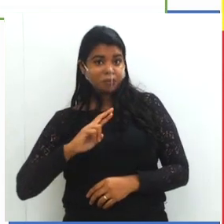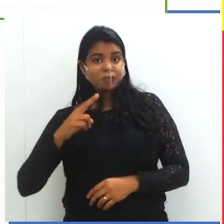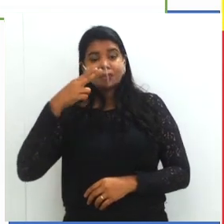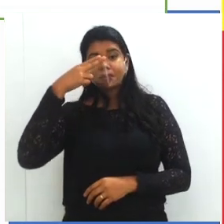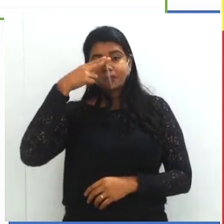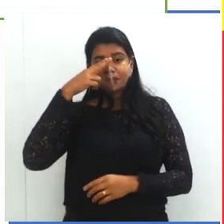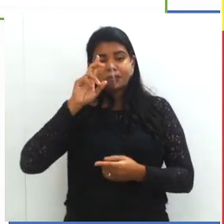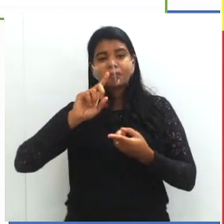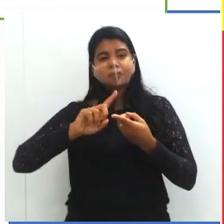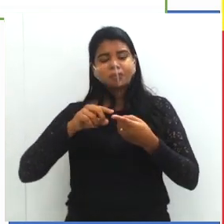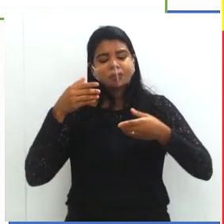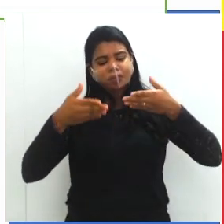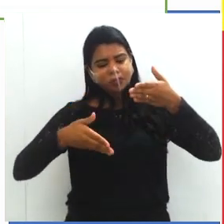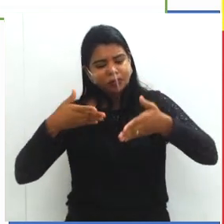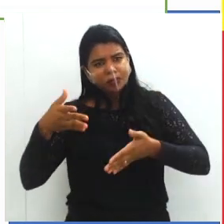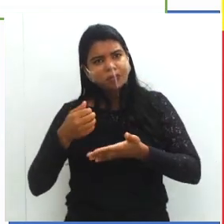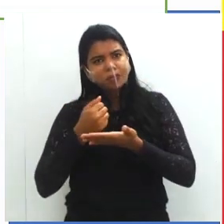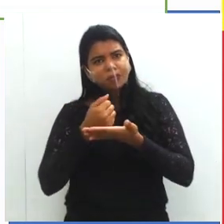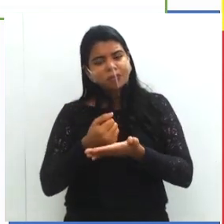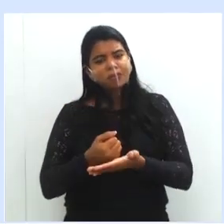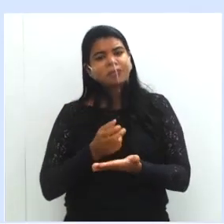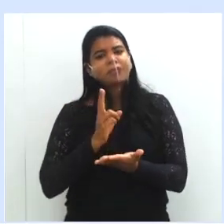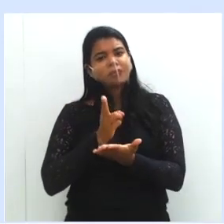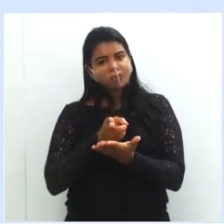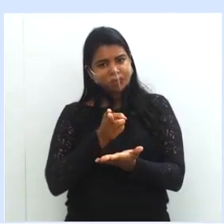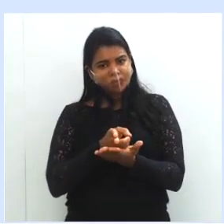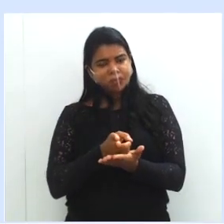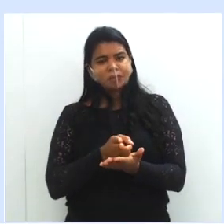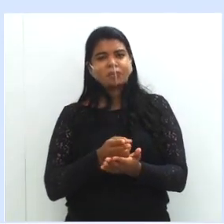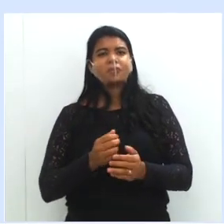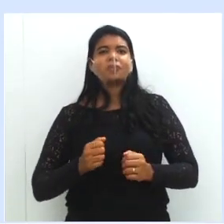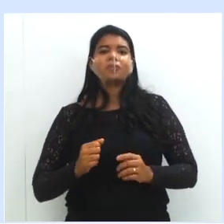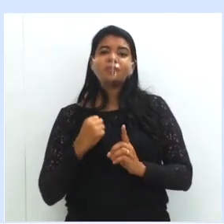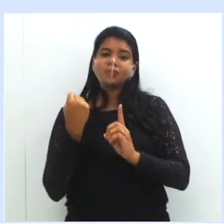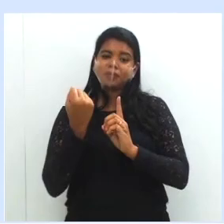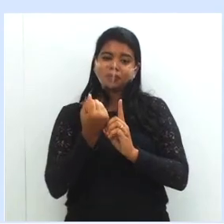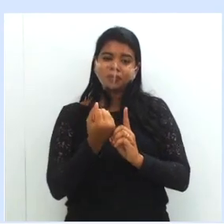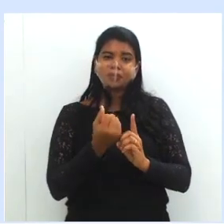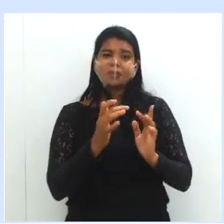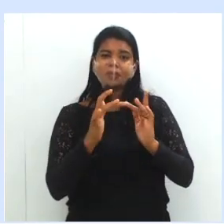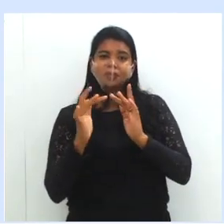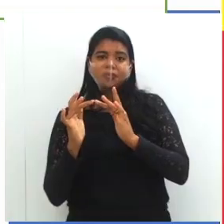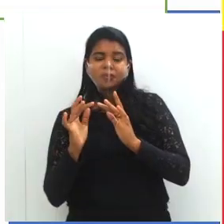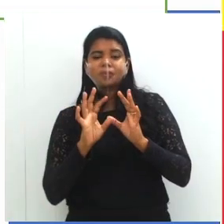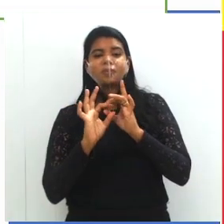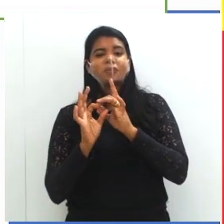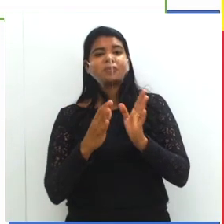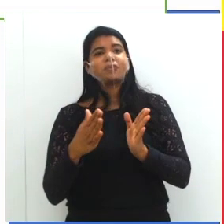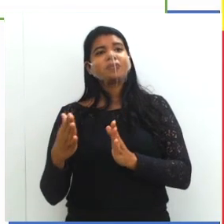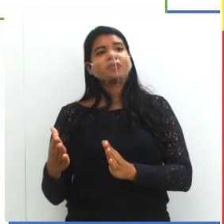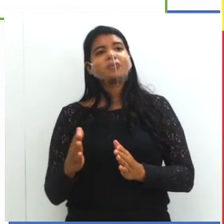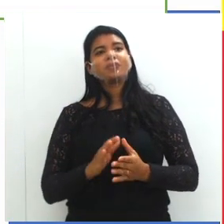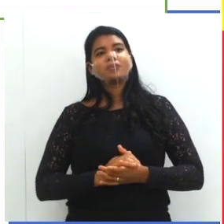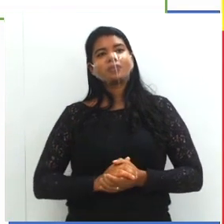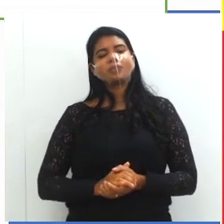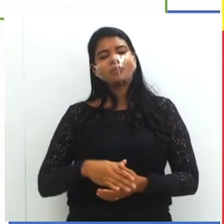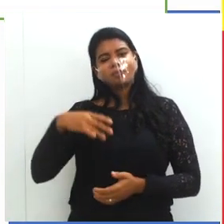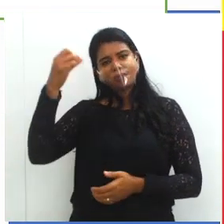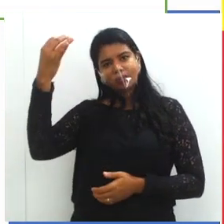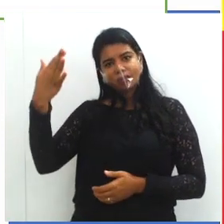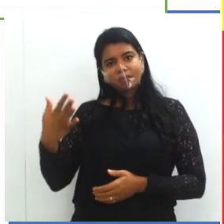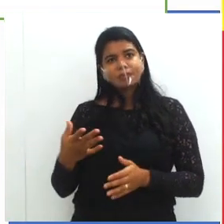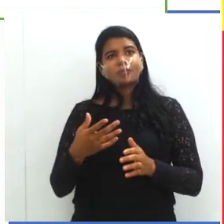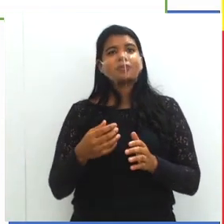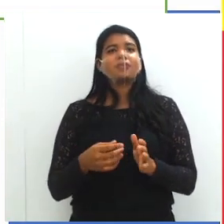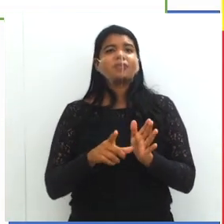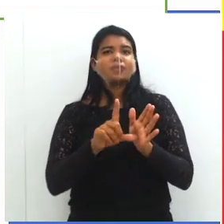denominações cristãs também participam. Sempre essa questão do social. Estão vendo? Vale ressaltar que